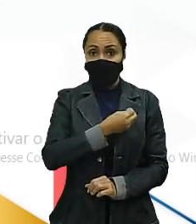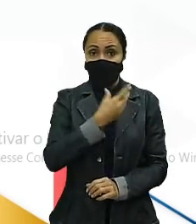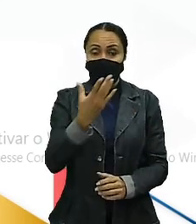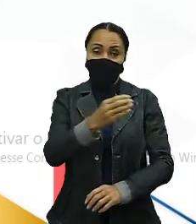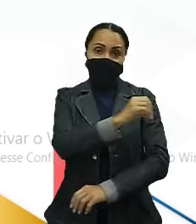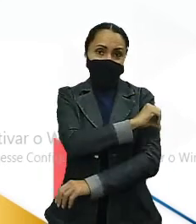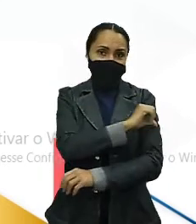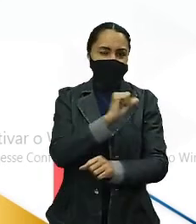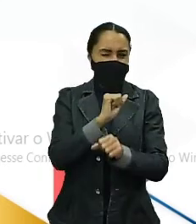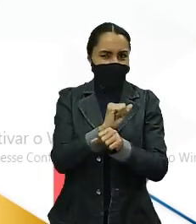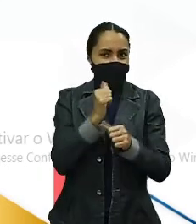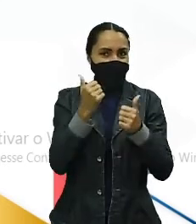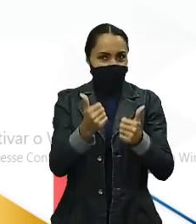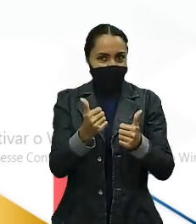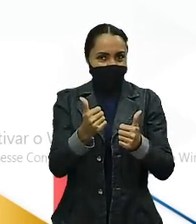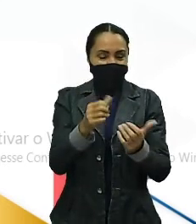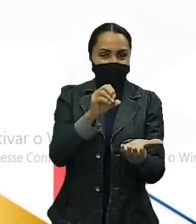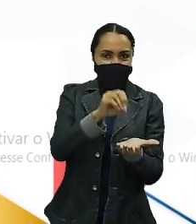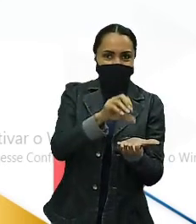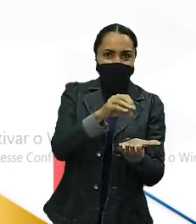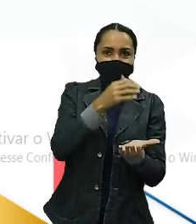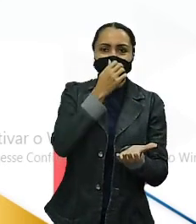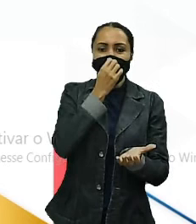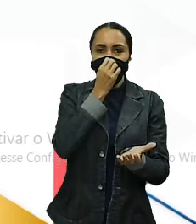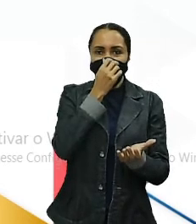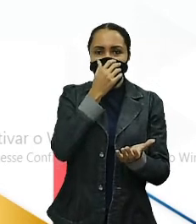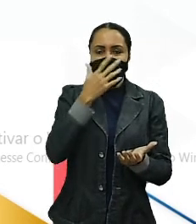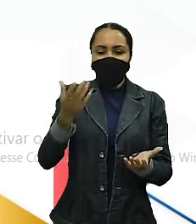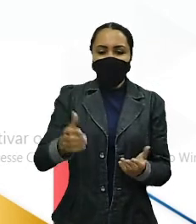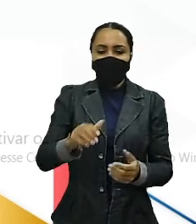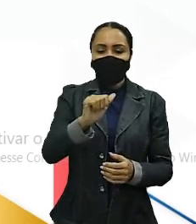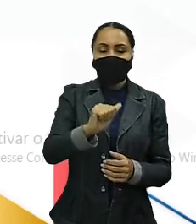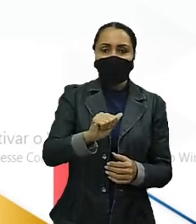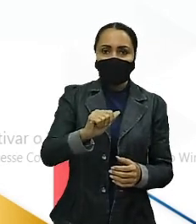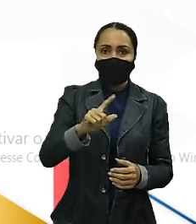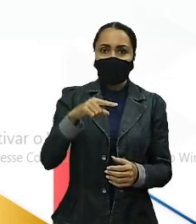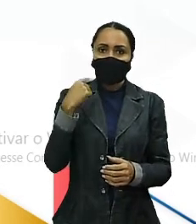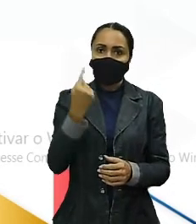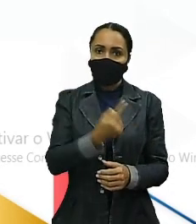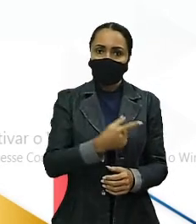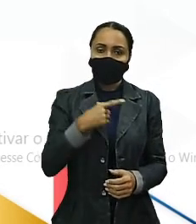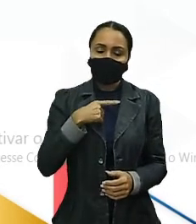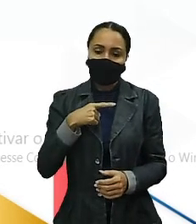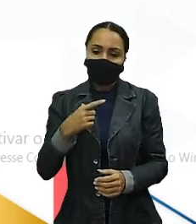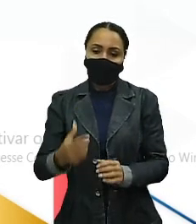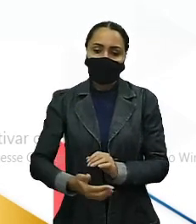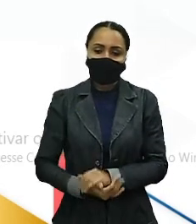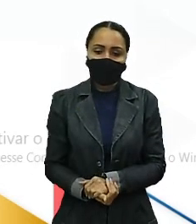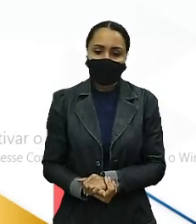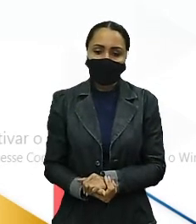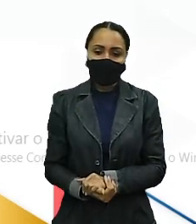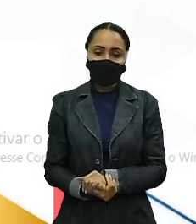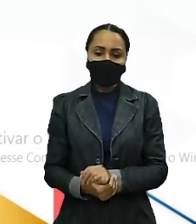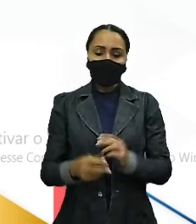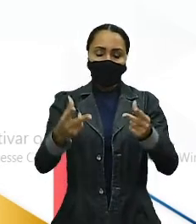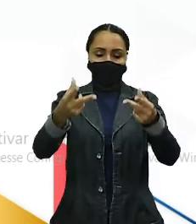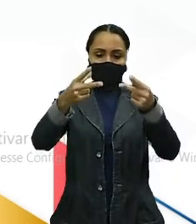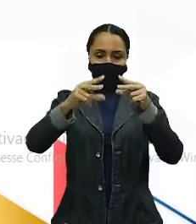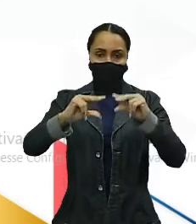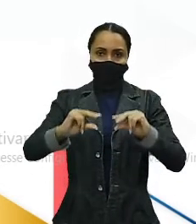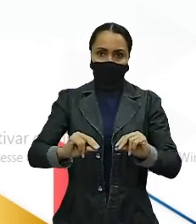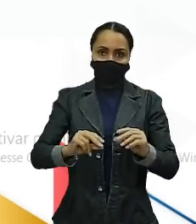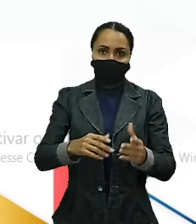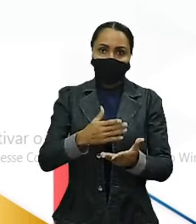ano, me espera, tá? Item A, nós temos essa questão aí, E aí, se eu dobrar o meio, será que realmente ela